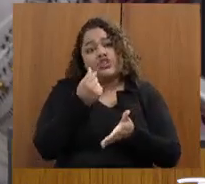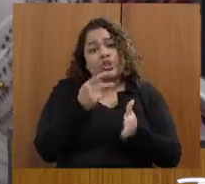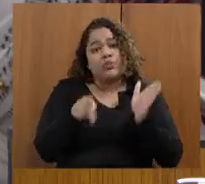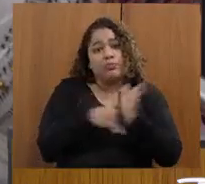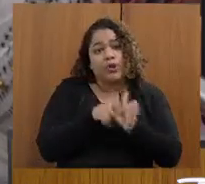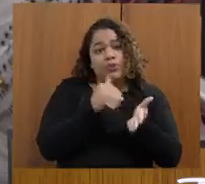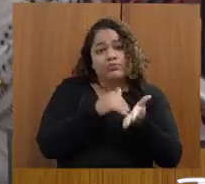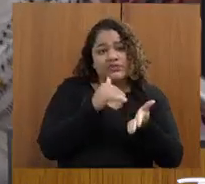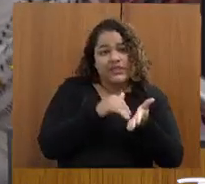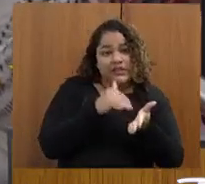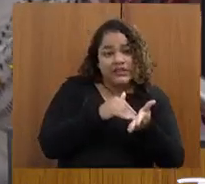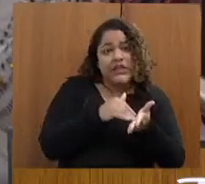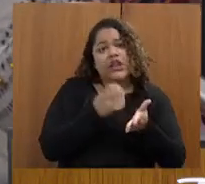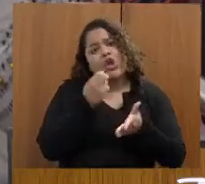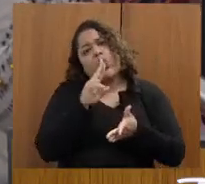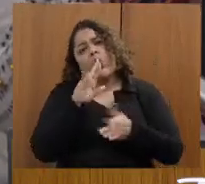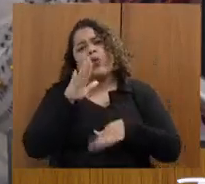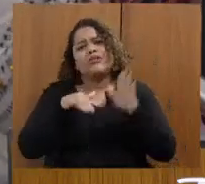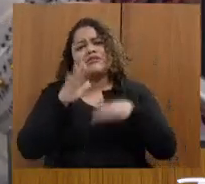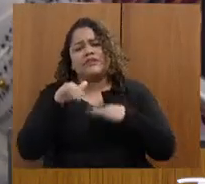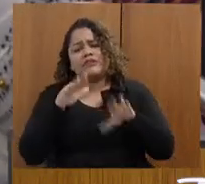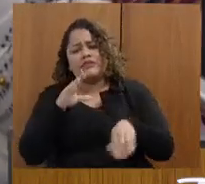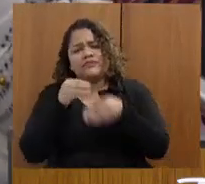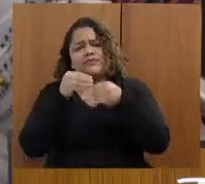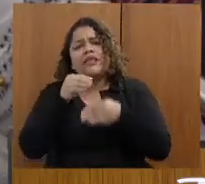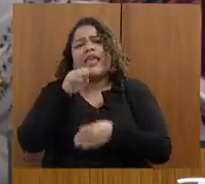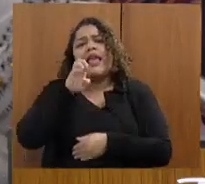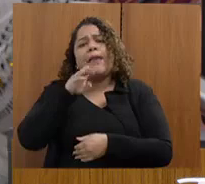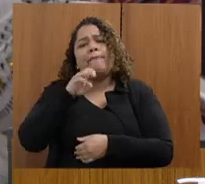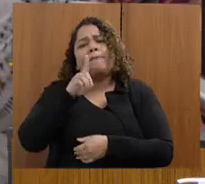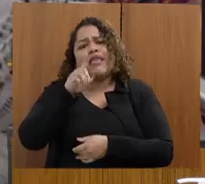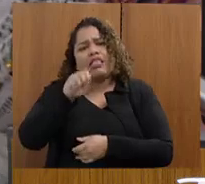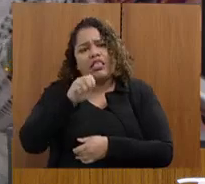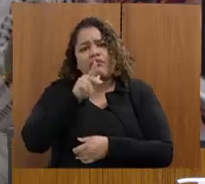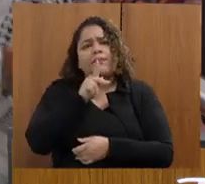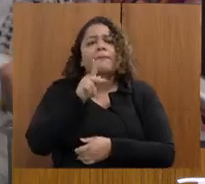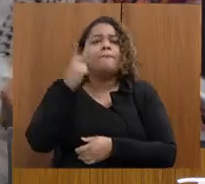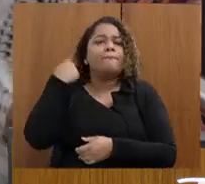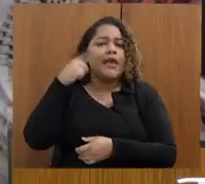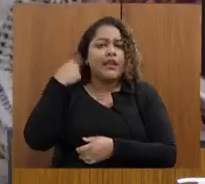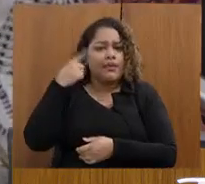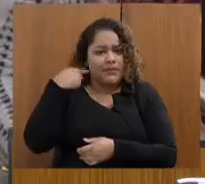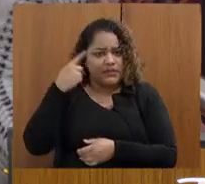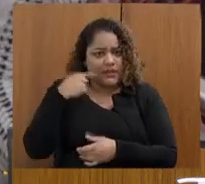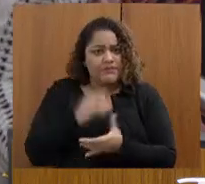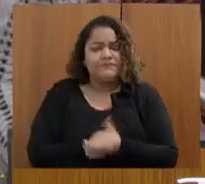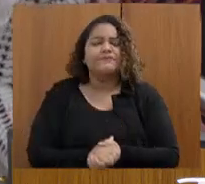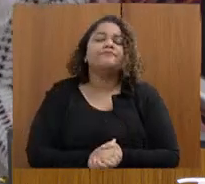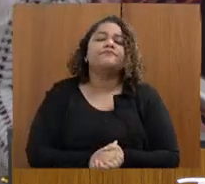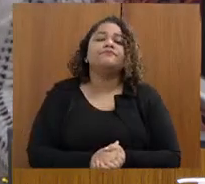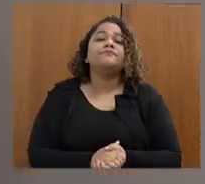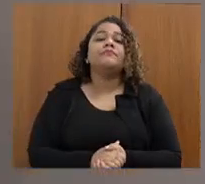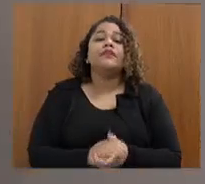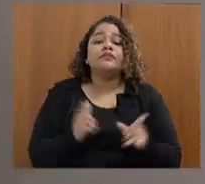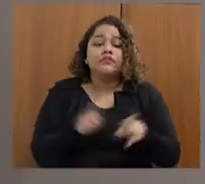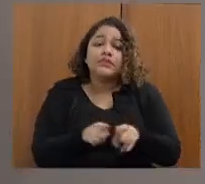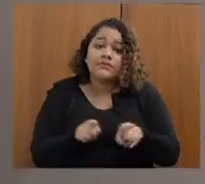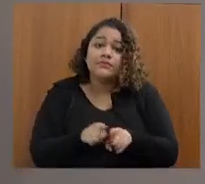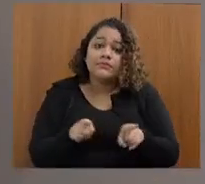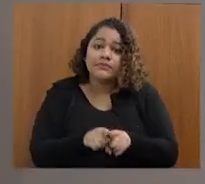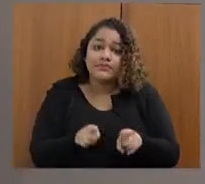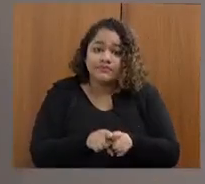de emendas parlamentares e eu gostaria de solicitar também secretário um apoio ao senhor é